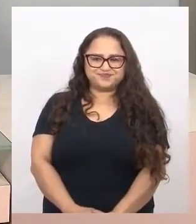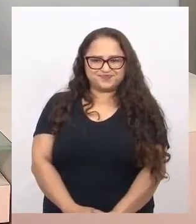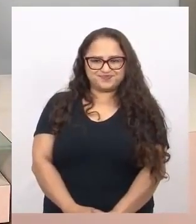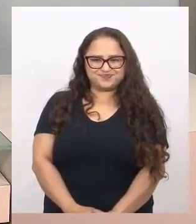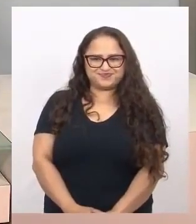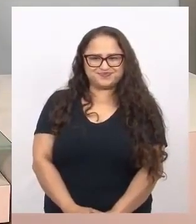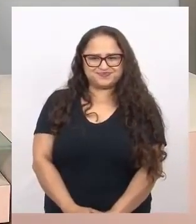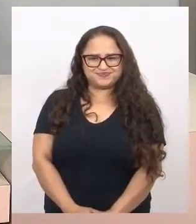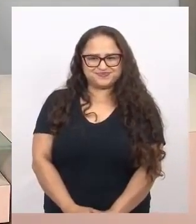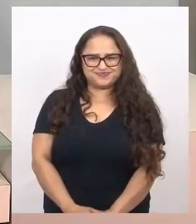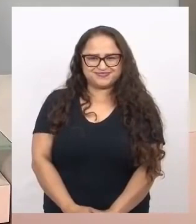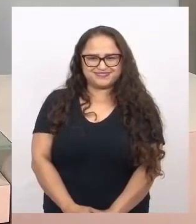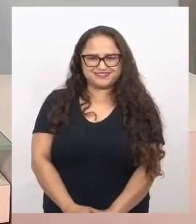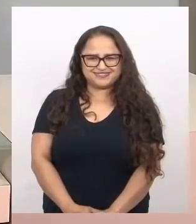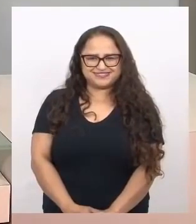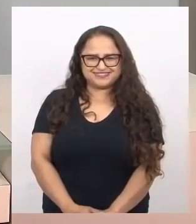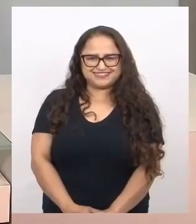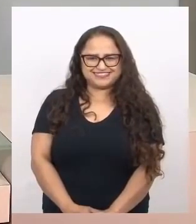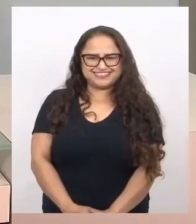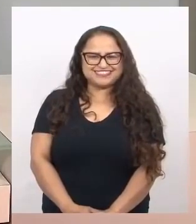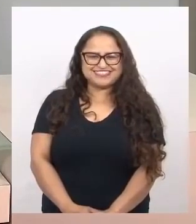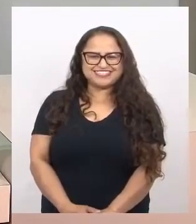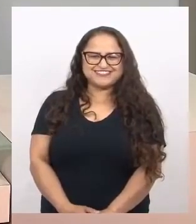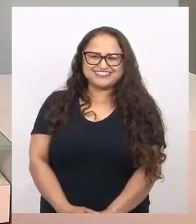Vamos lá.